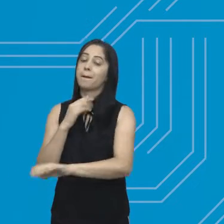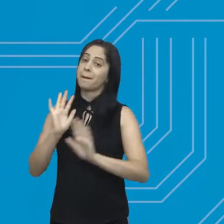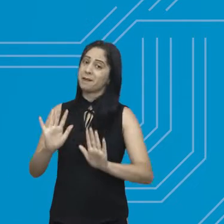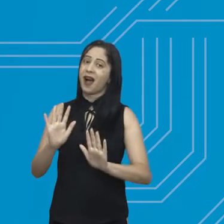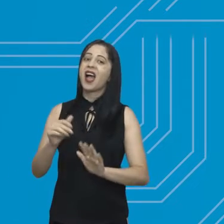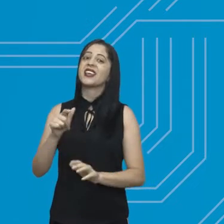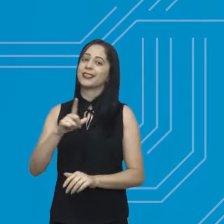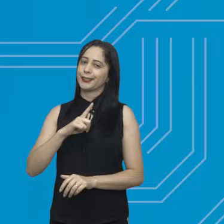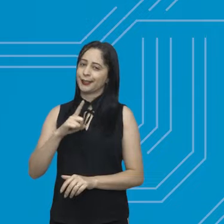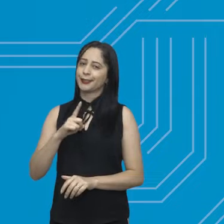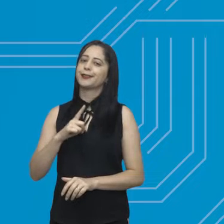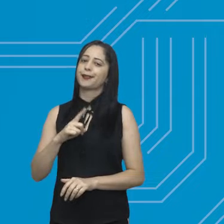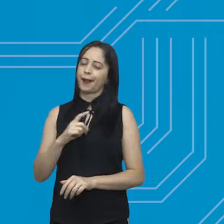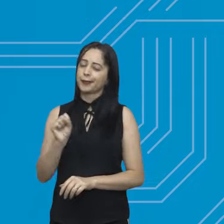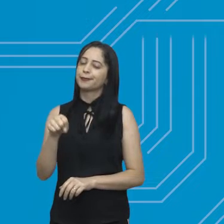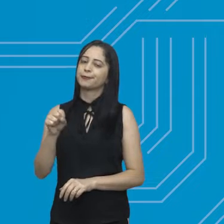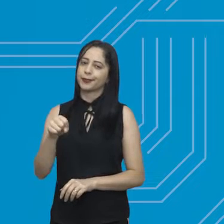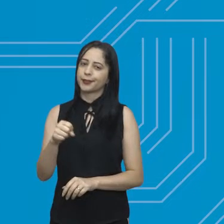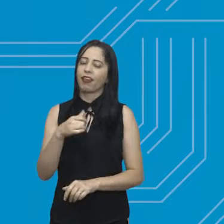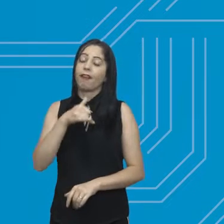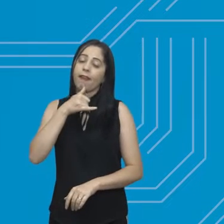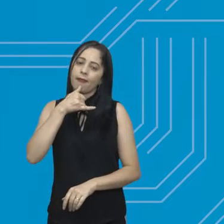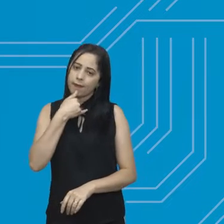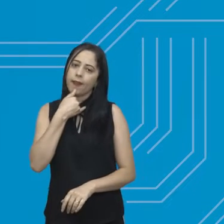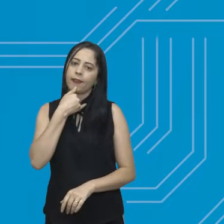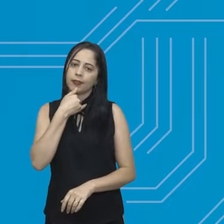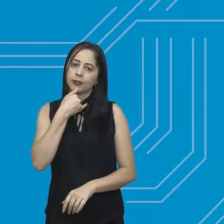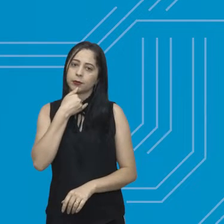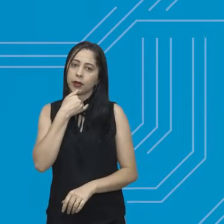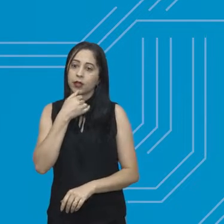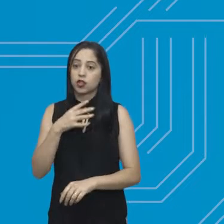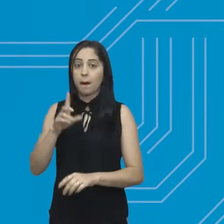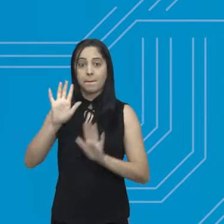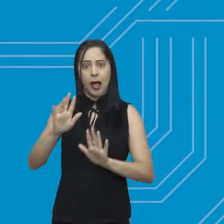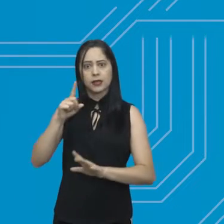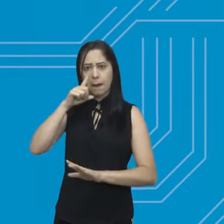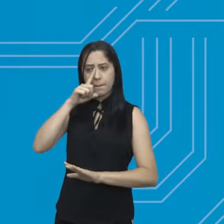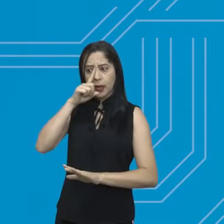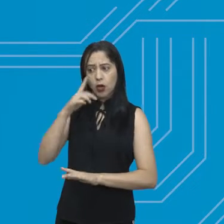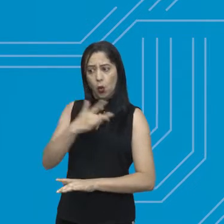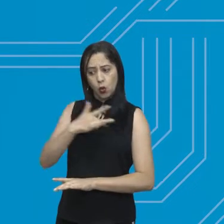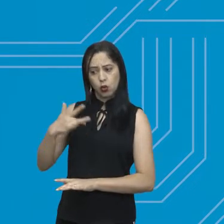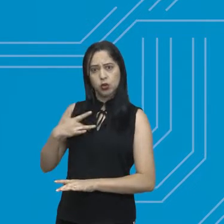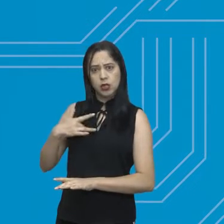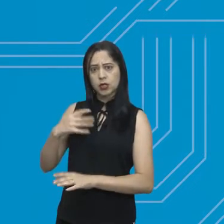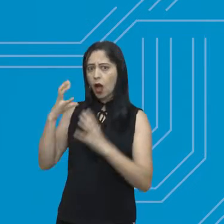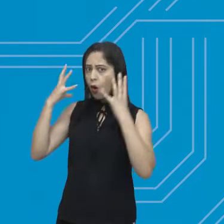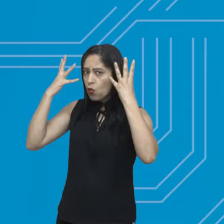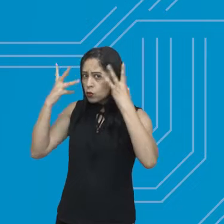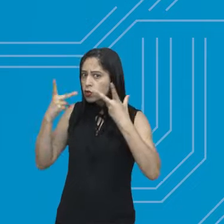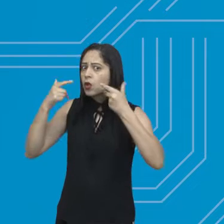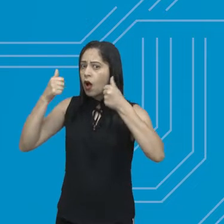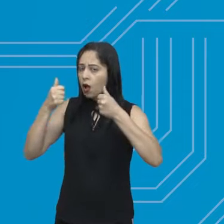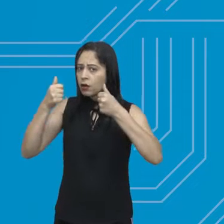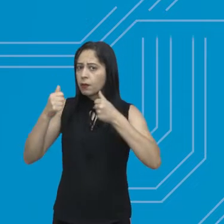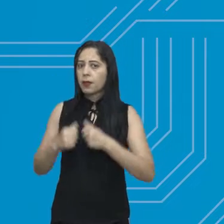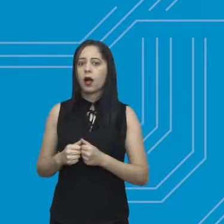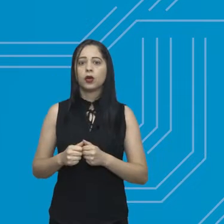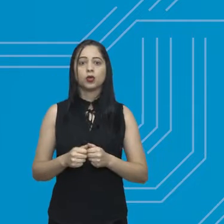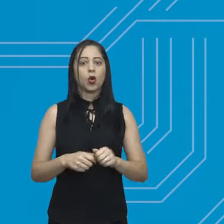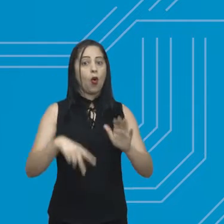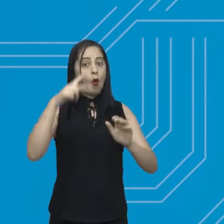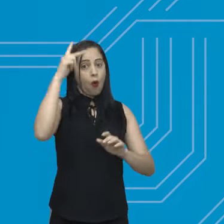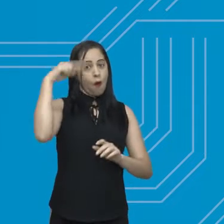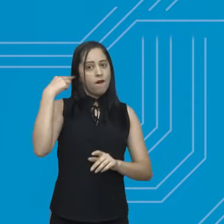ainda tem pessoas e profissionais que realizam esse tipo de intervenção, ato que pode colocar em risco a saúde dos animais. A proposta